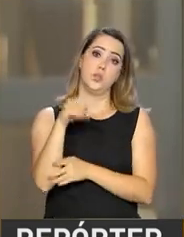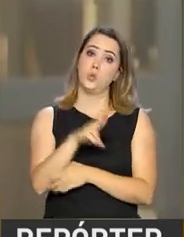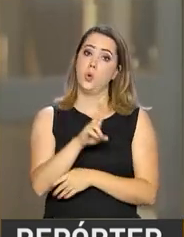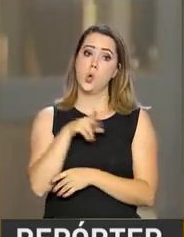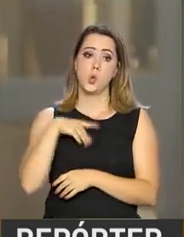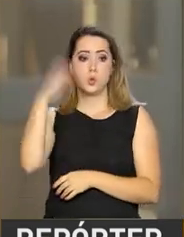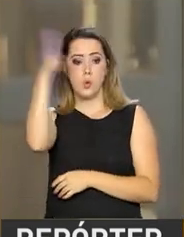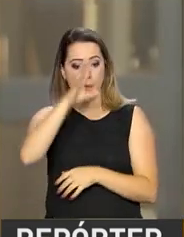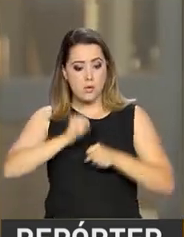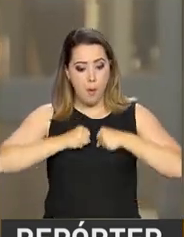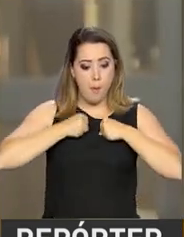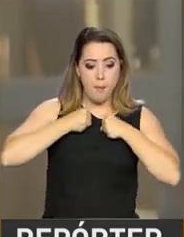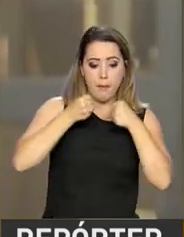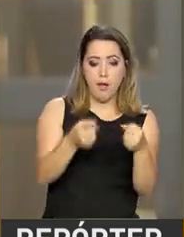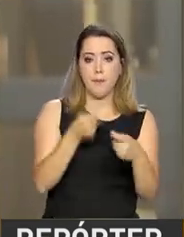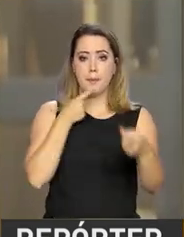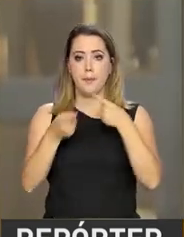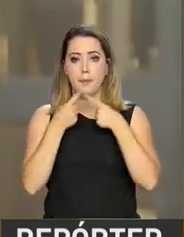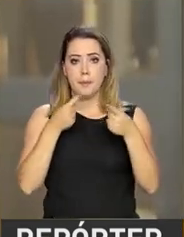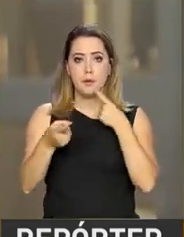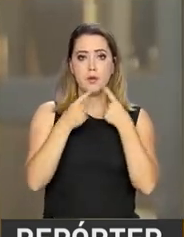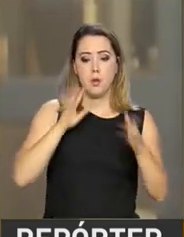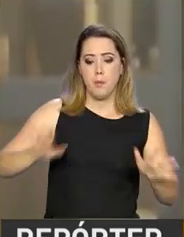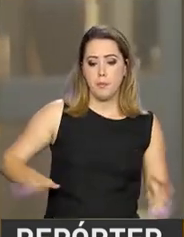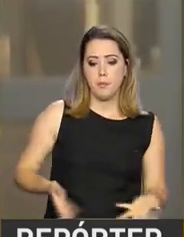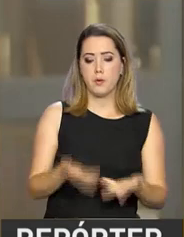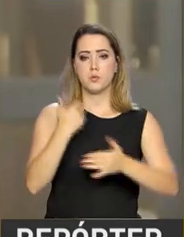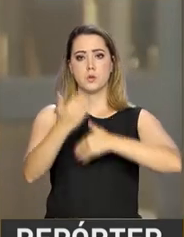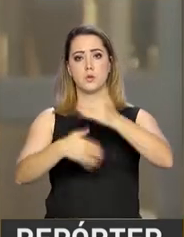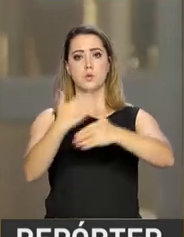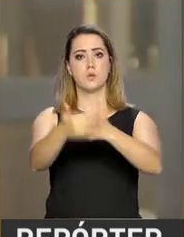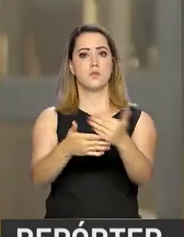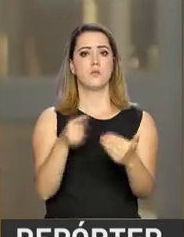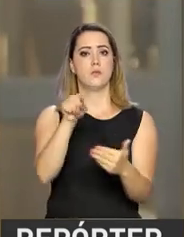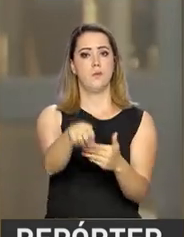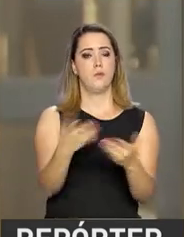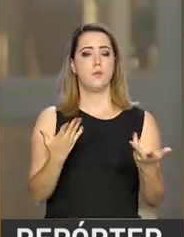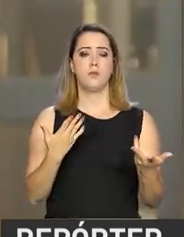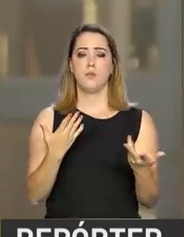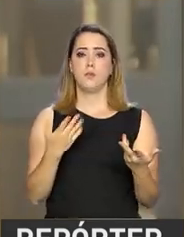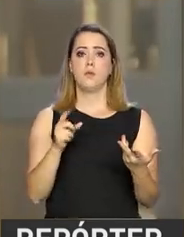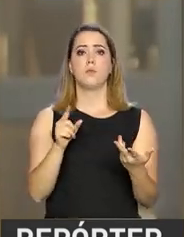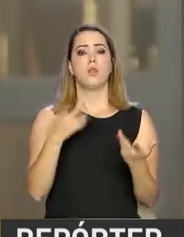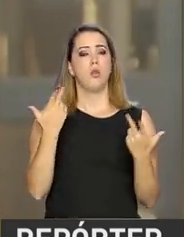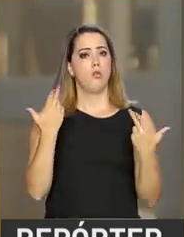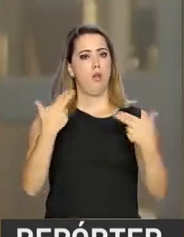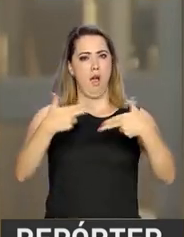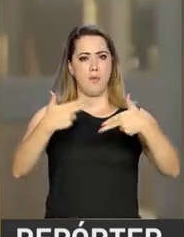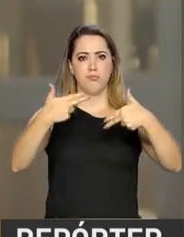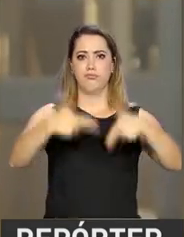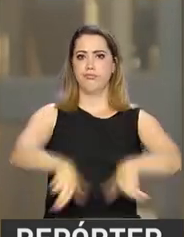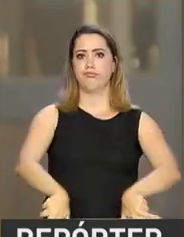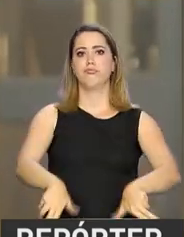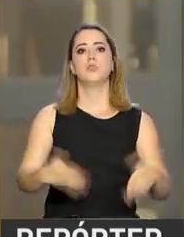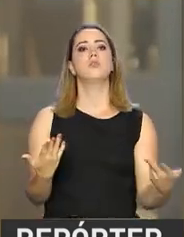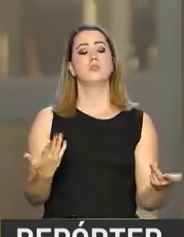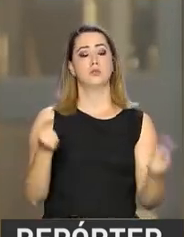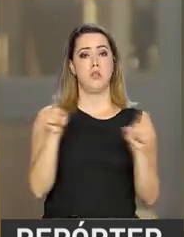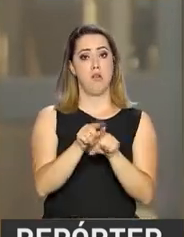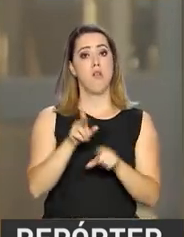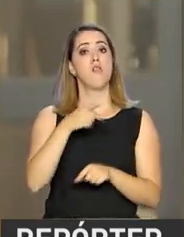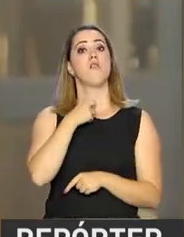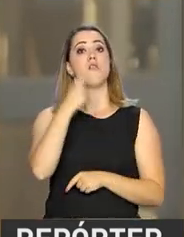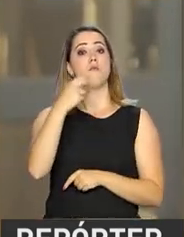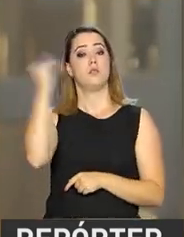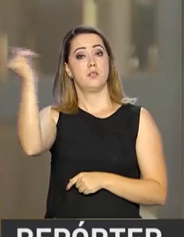se empenhou muito nas discussões em torno da promoção do desenvolvimento na promoção do desarmamento foi uma voz muito